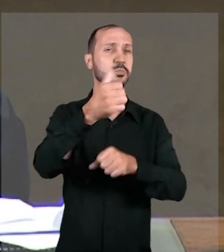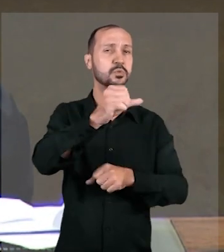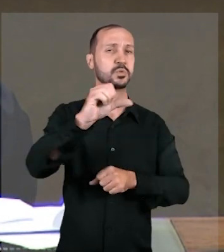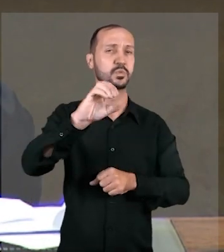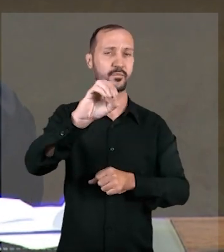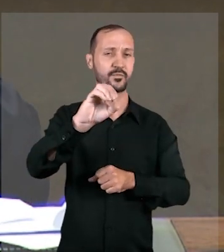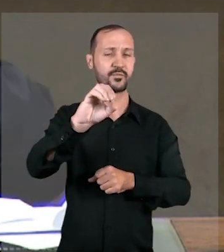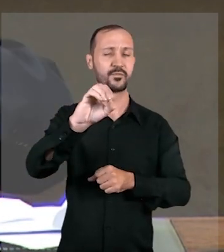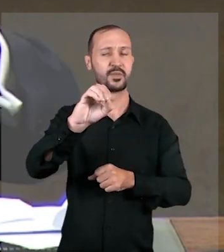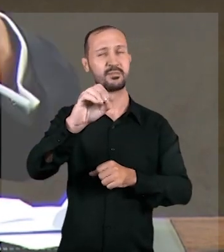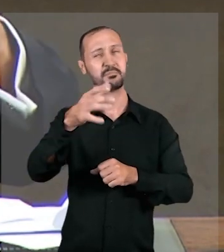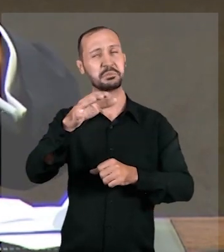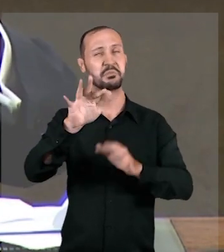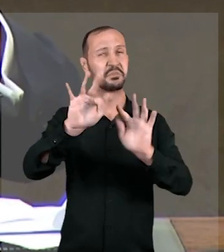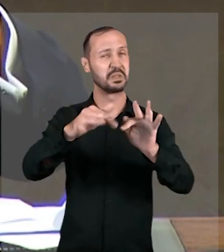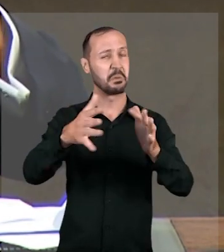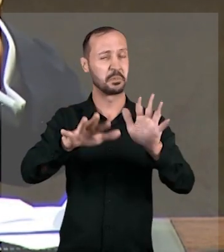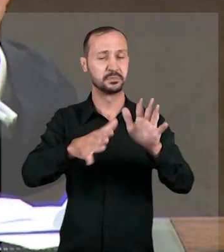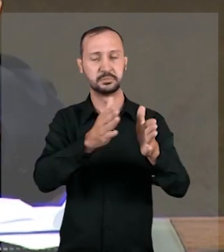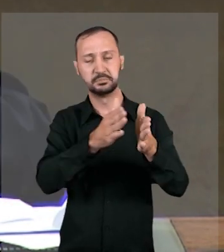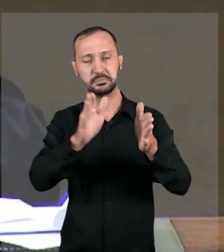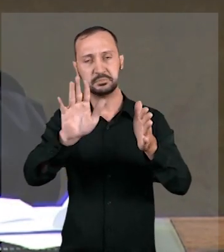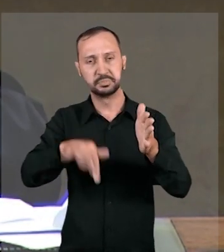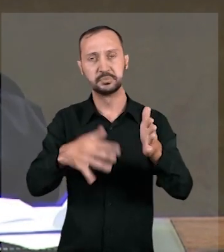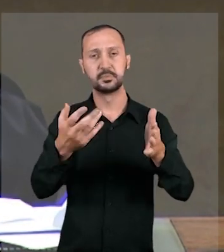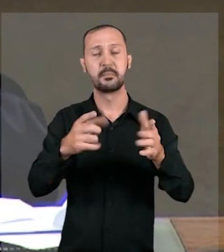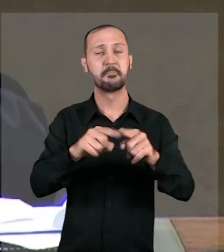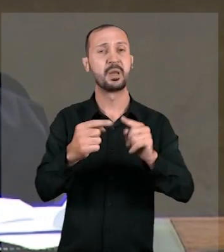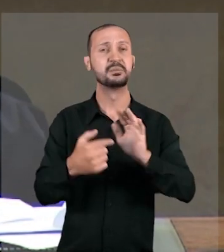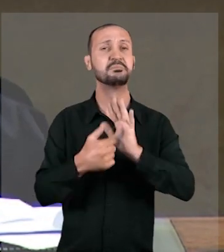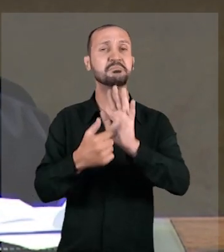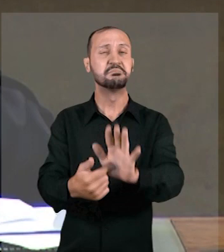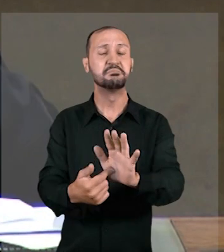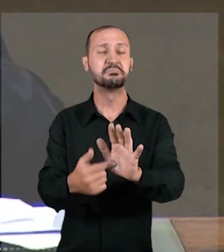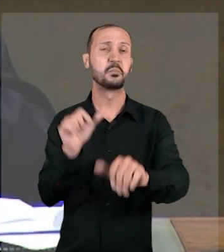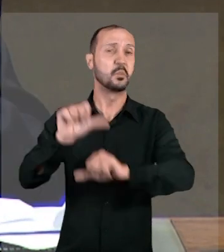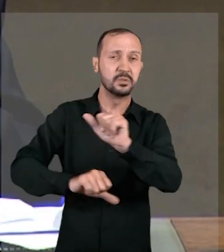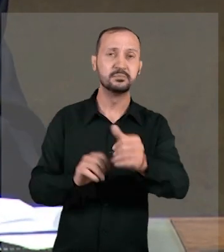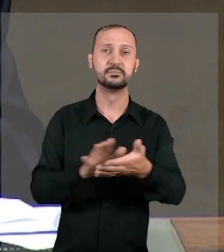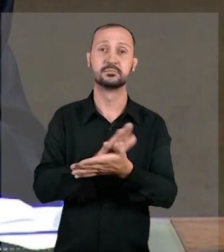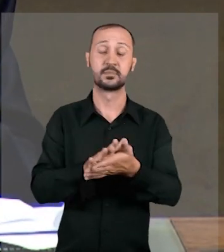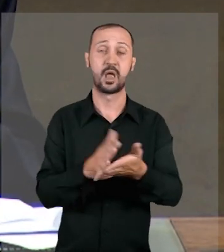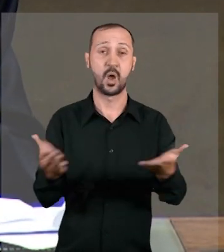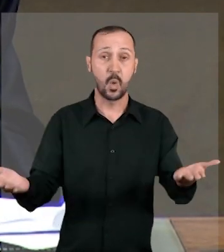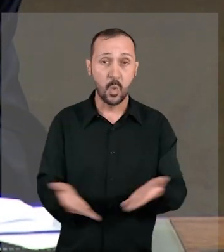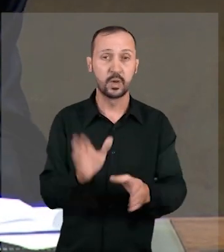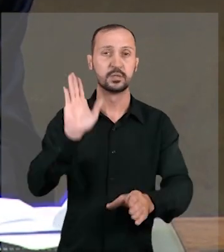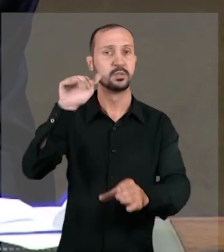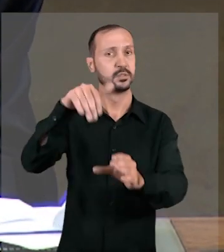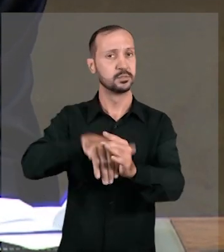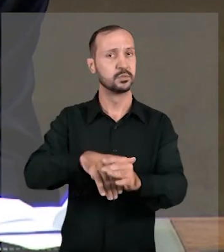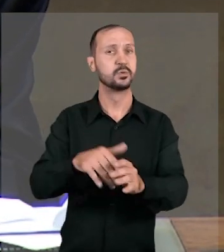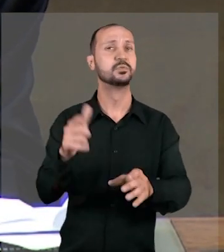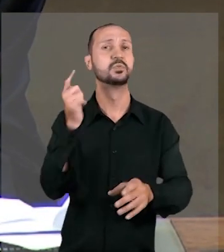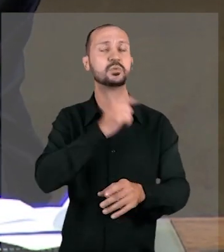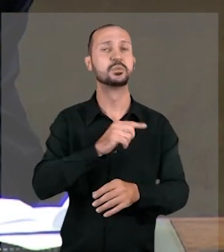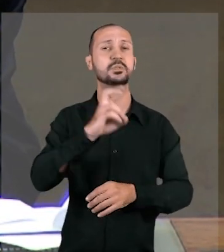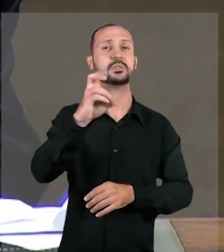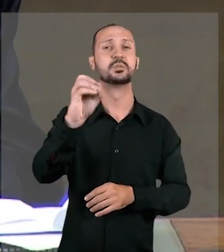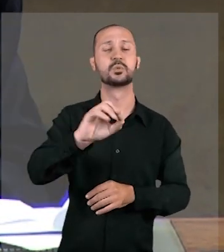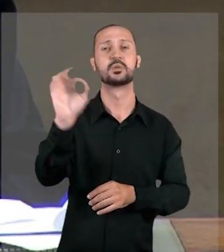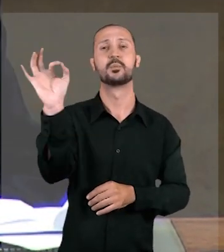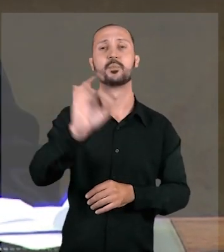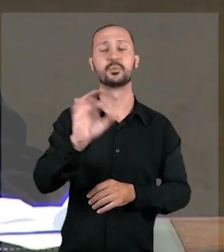90, mas com impacto relativamente inexpressivo na realidade. E nas últimas eleições houve um acréscimo de